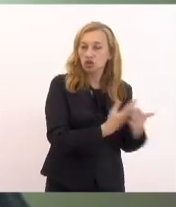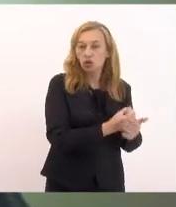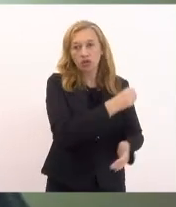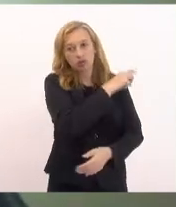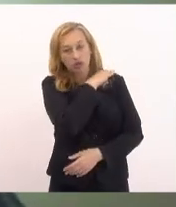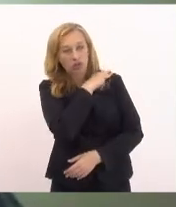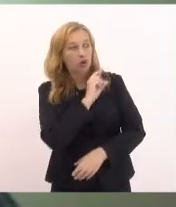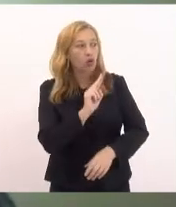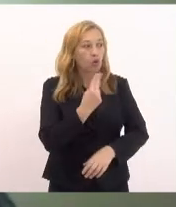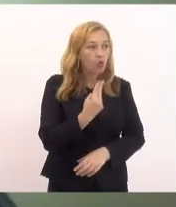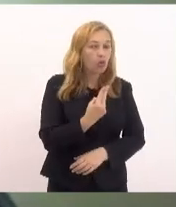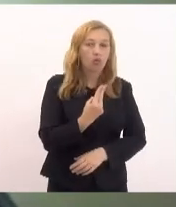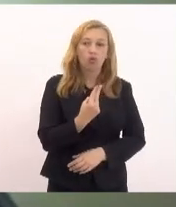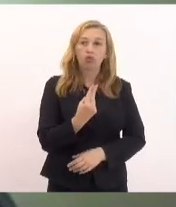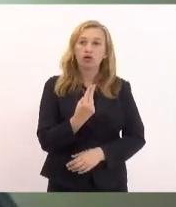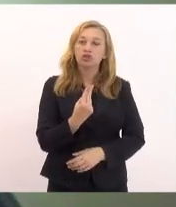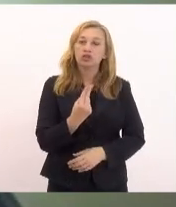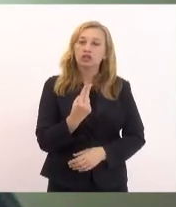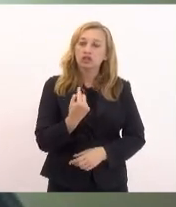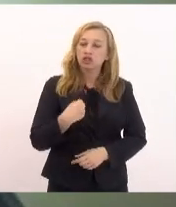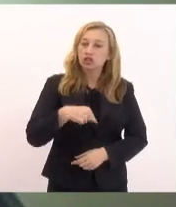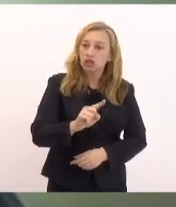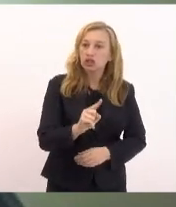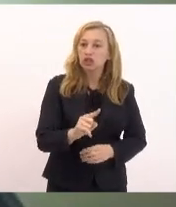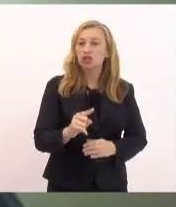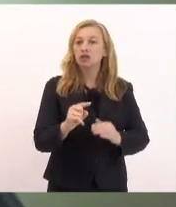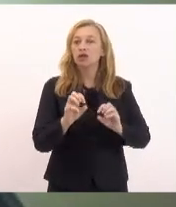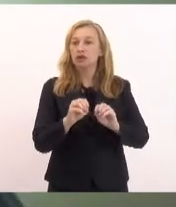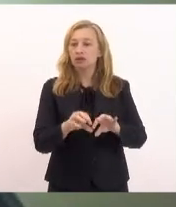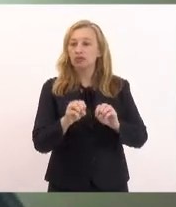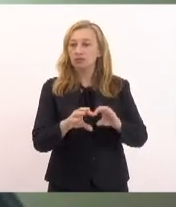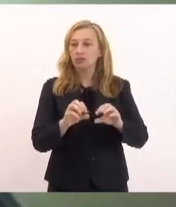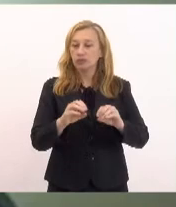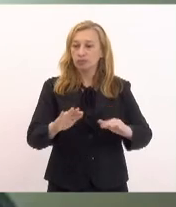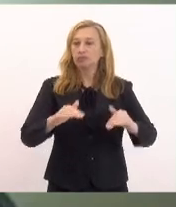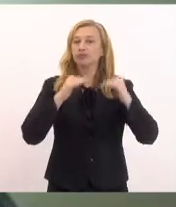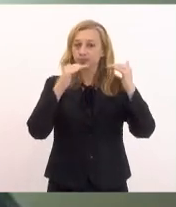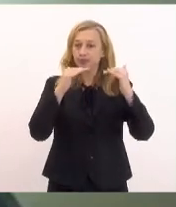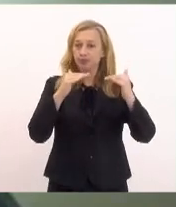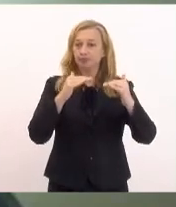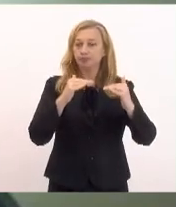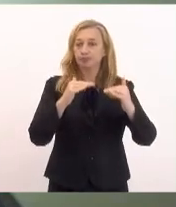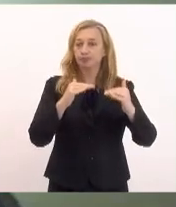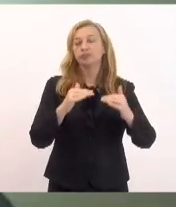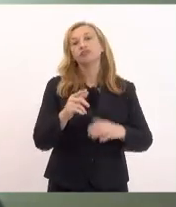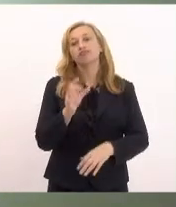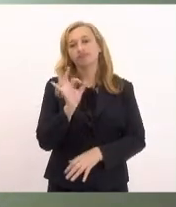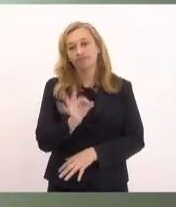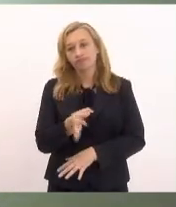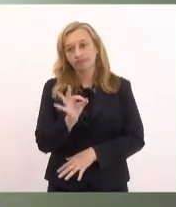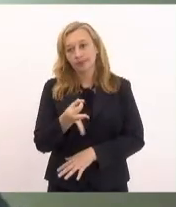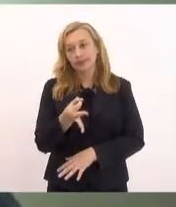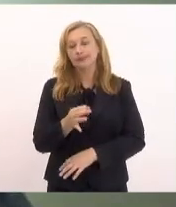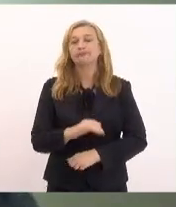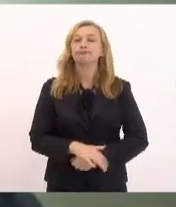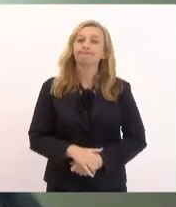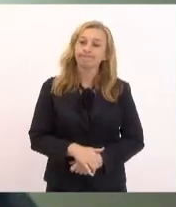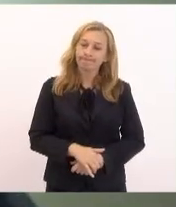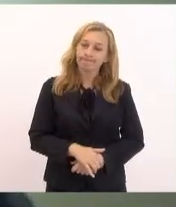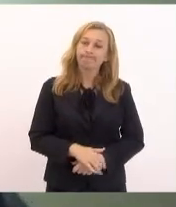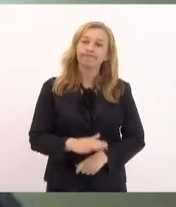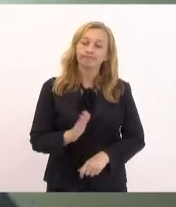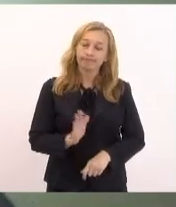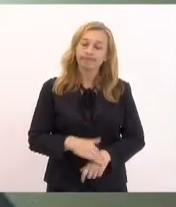da possibilidade de frequentar o nível superior, o ensino superior, sem dúvida nenhuma, também é